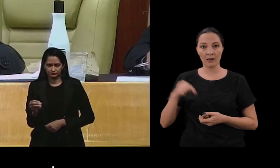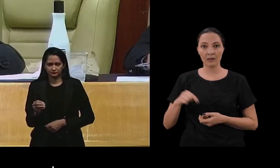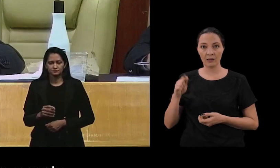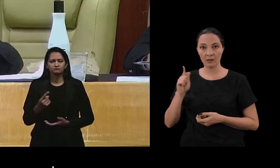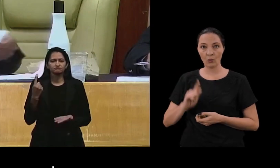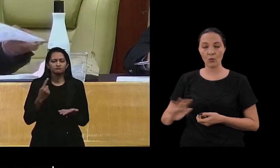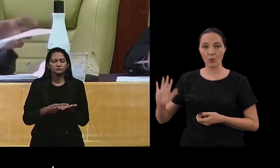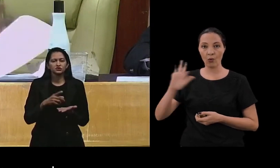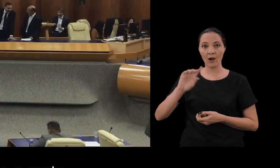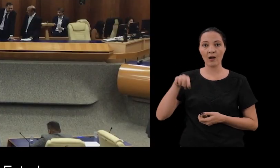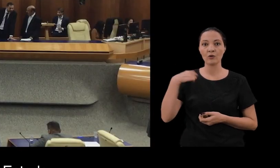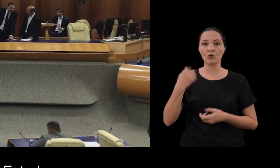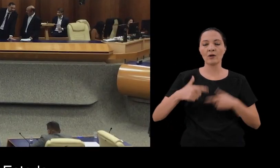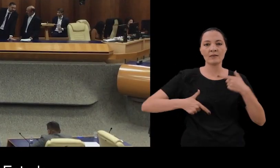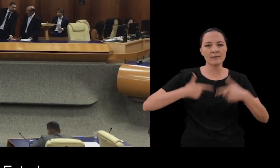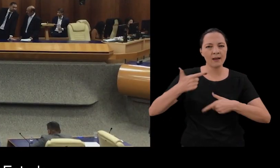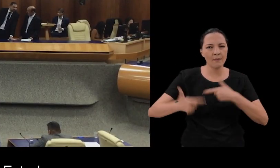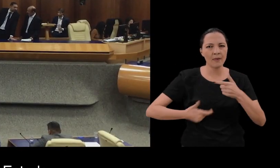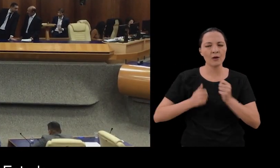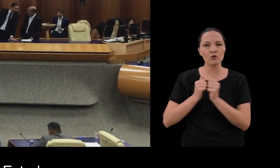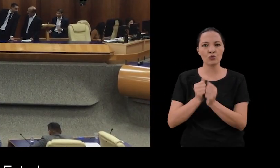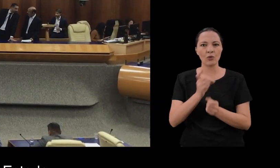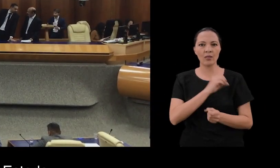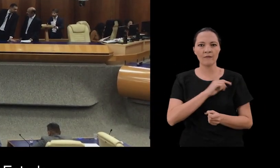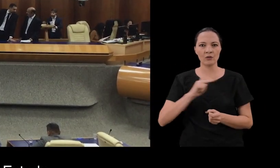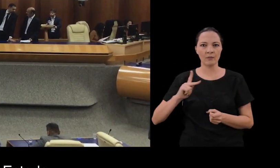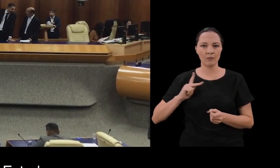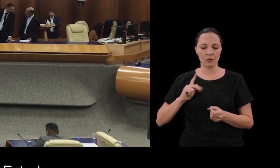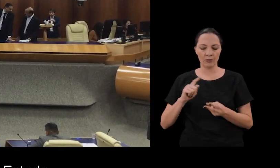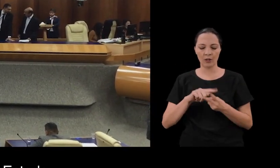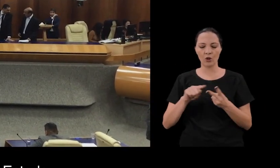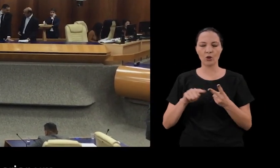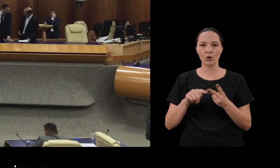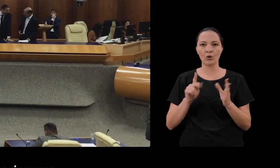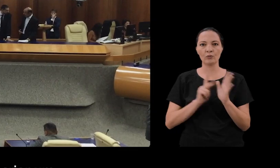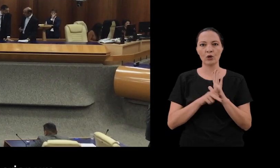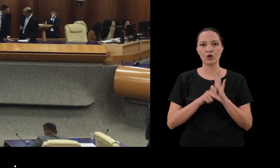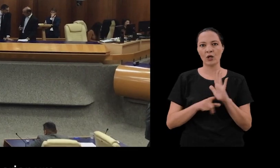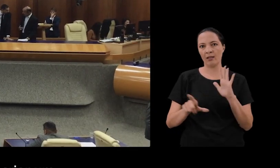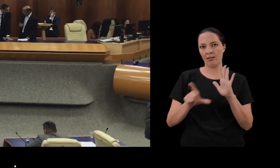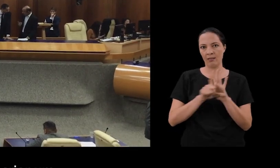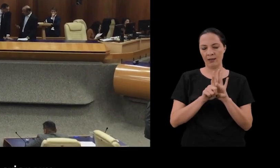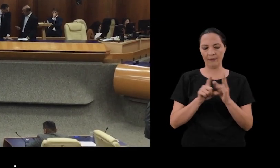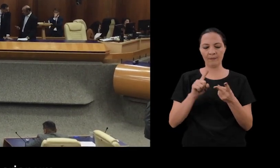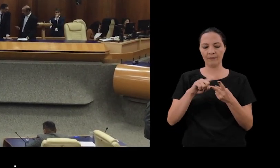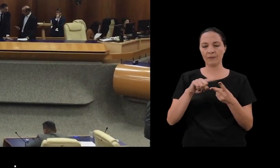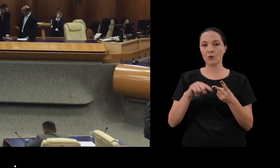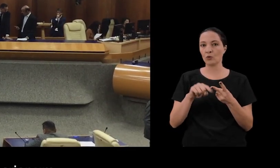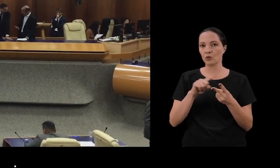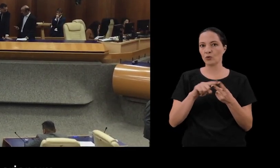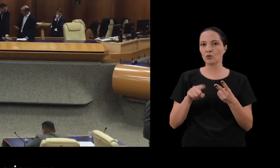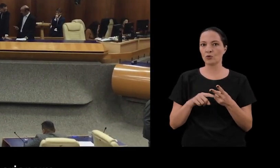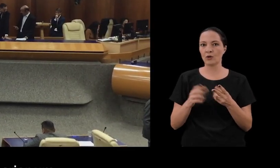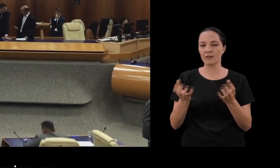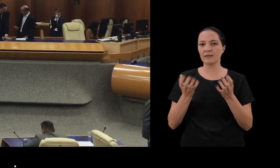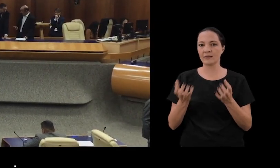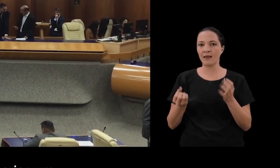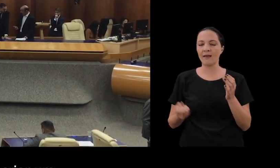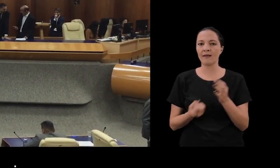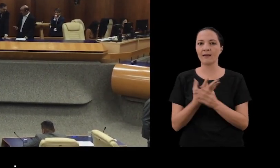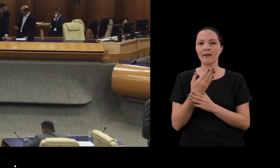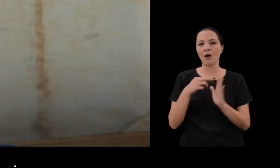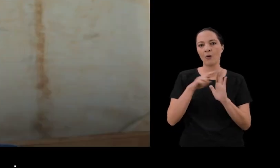em Goiás, a gente está trabalhando pela Defensoria Pública do Estado em 2 projetos de lei. Os 2 projetos, eles visam criar um protocolo unificado